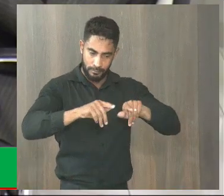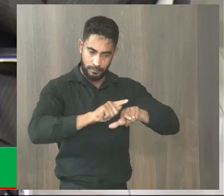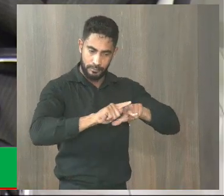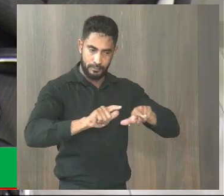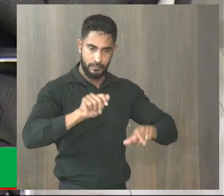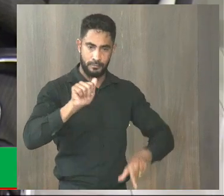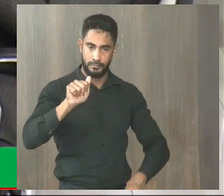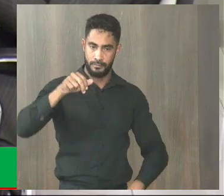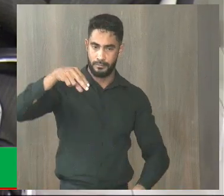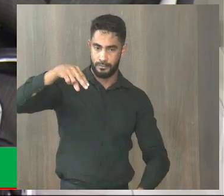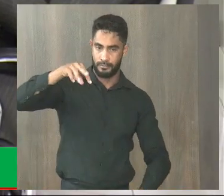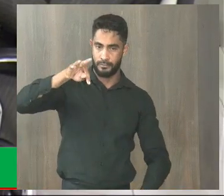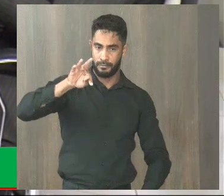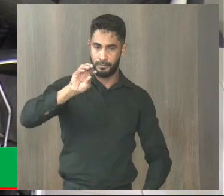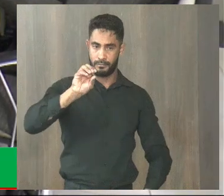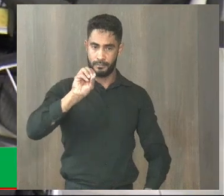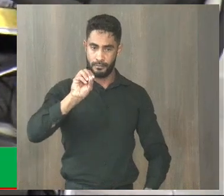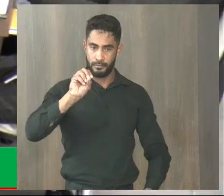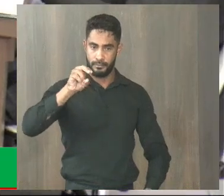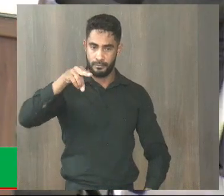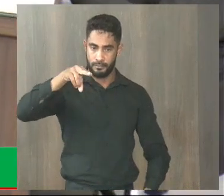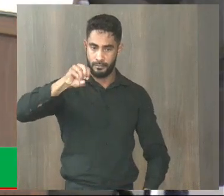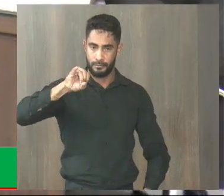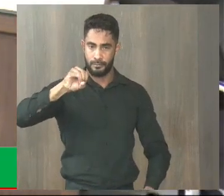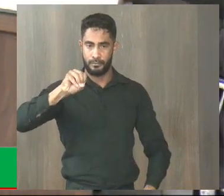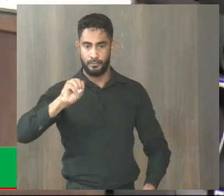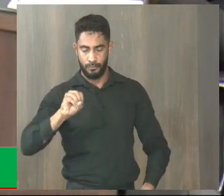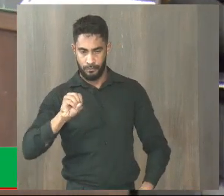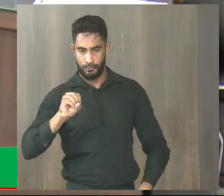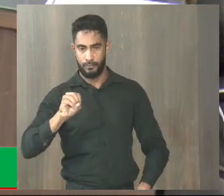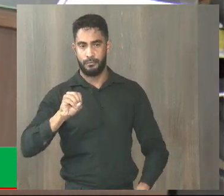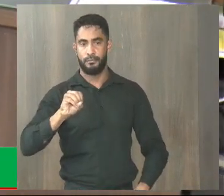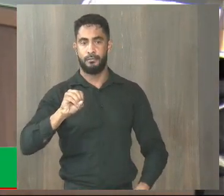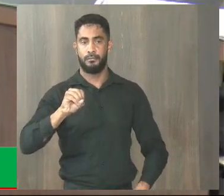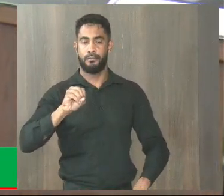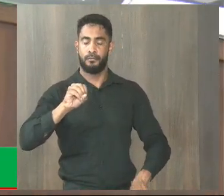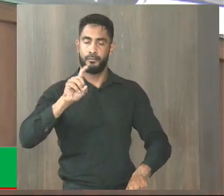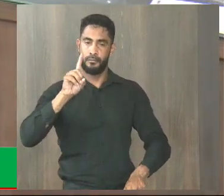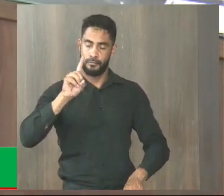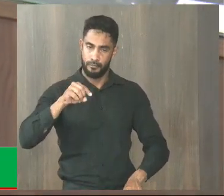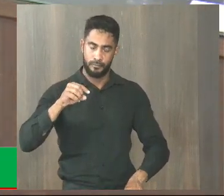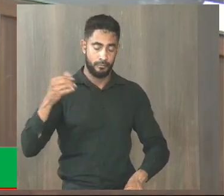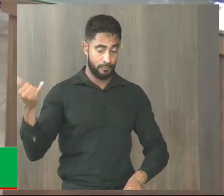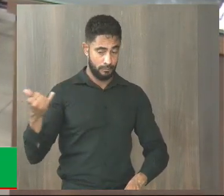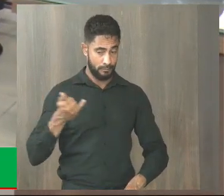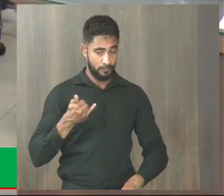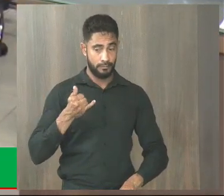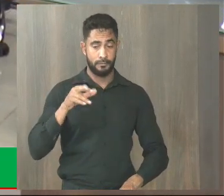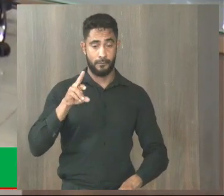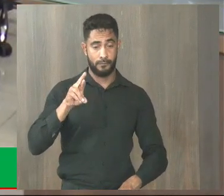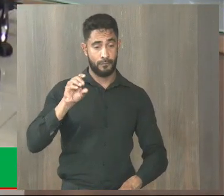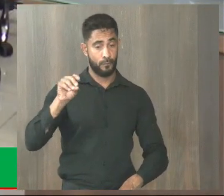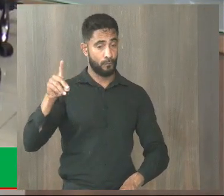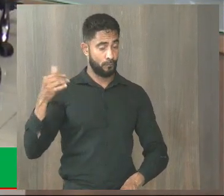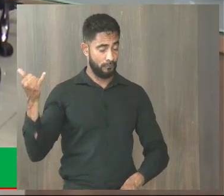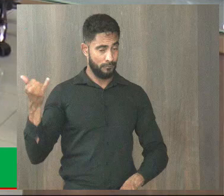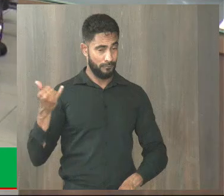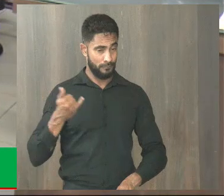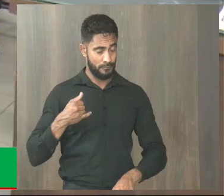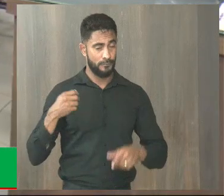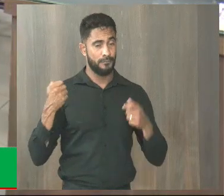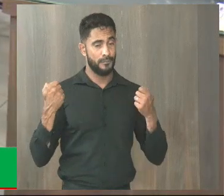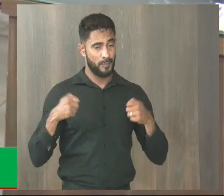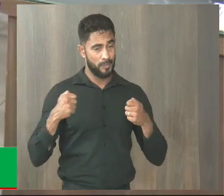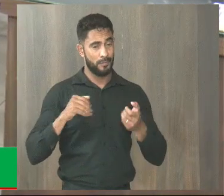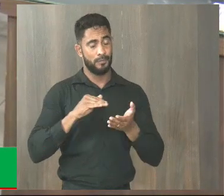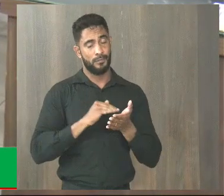Antônio Celestino de Varias, no bairro Veredas. Né, agradecer a Rose aqui, que entrou em contato comigo. E a gente